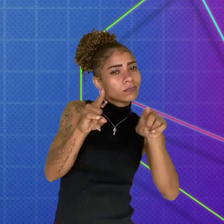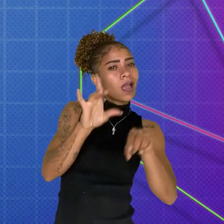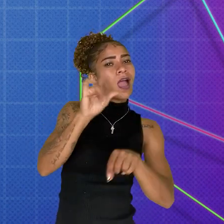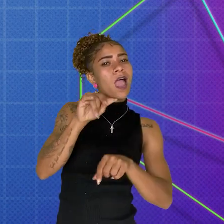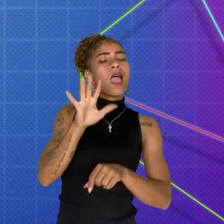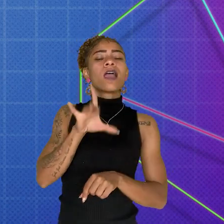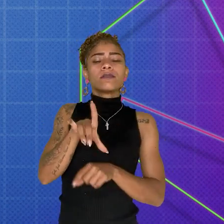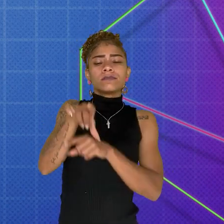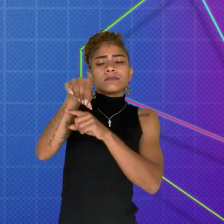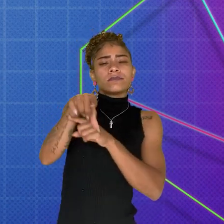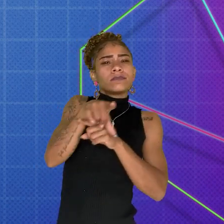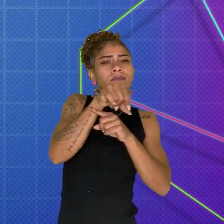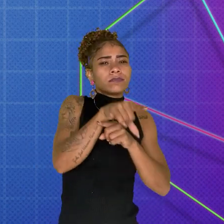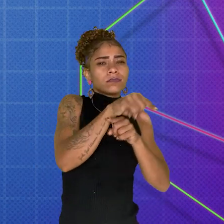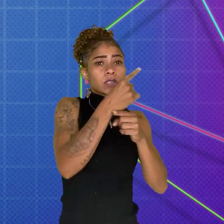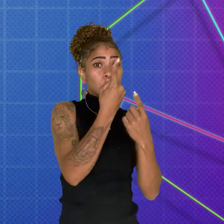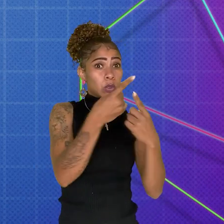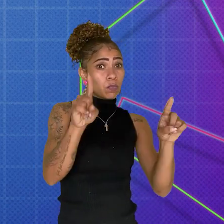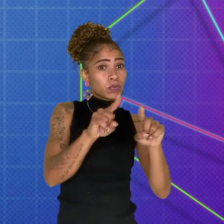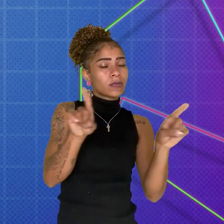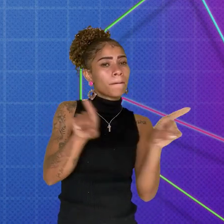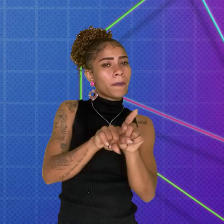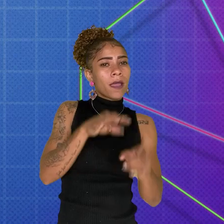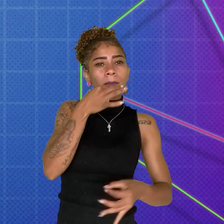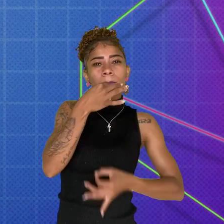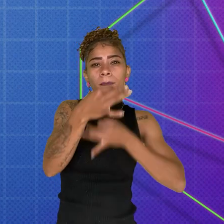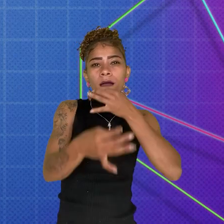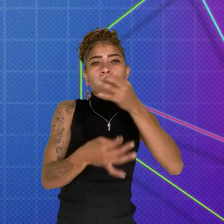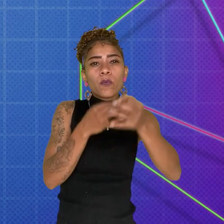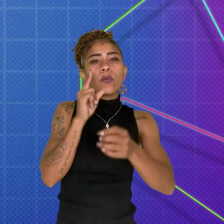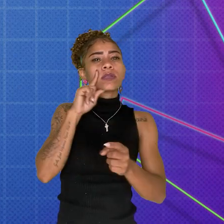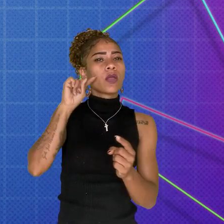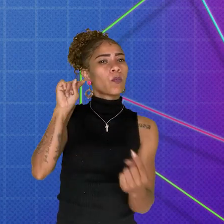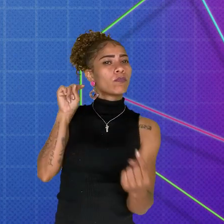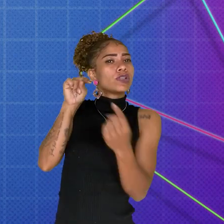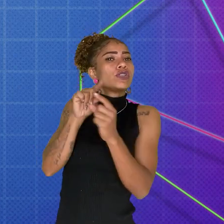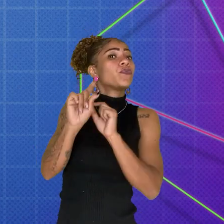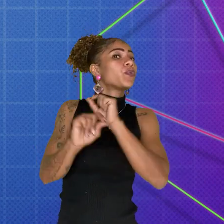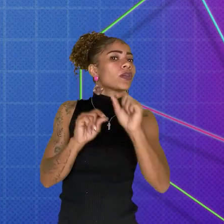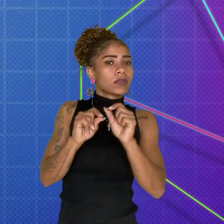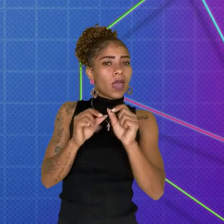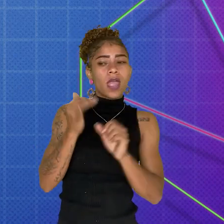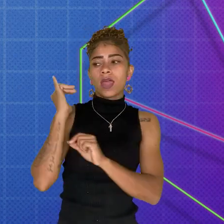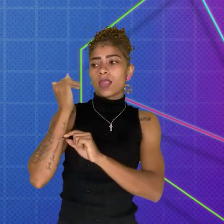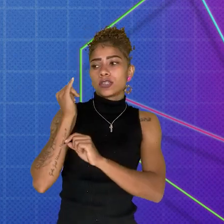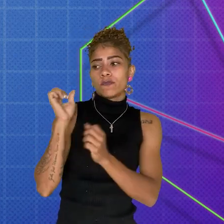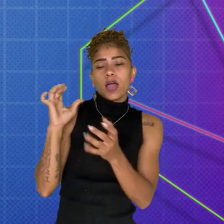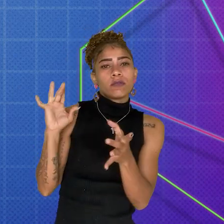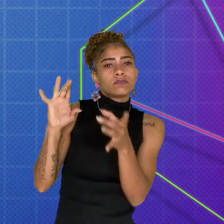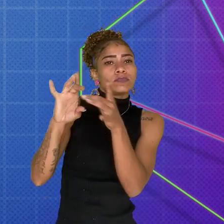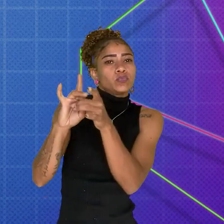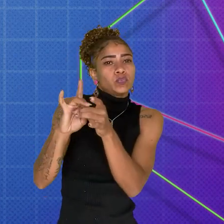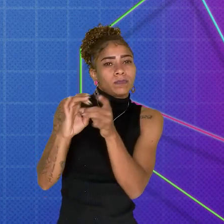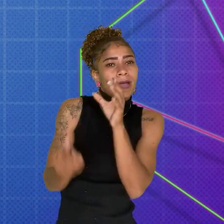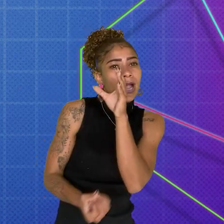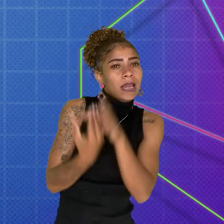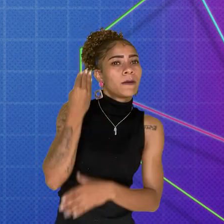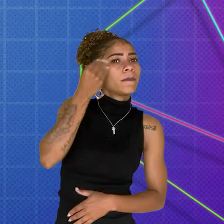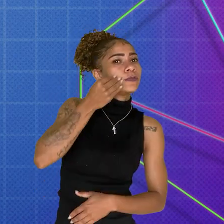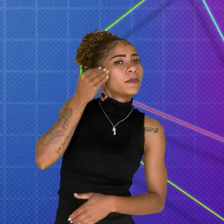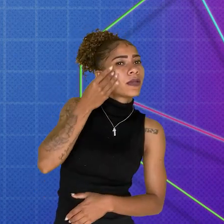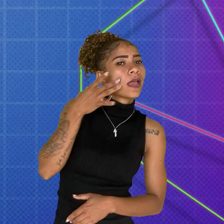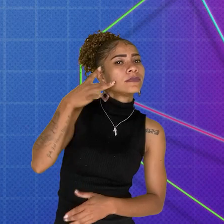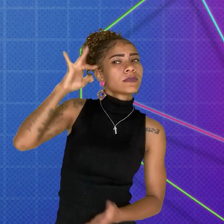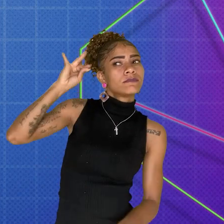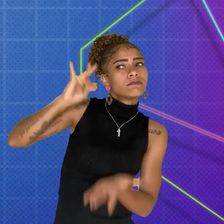combinação cuidadosamente selecionada de músicas e efeitos sonoros que trabalham em conjunto com a narrativa e a ação de um jogo para criar uma